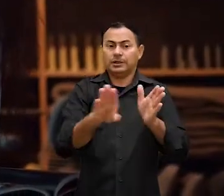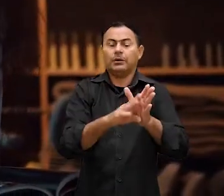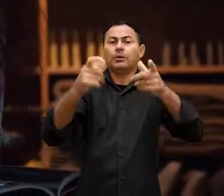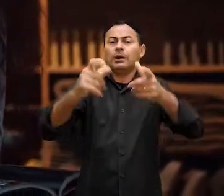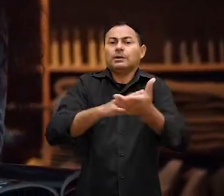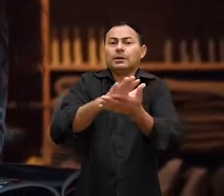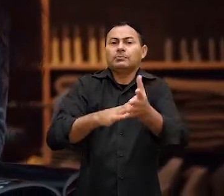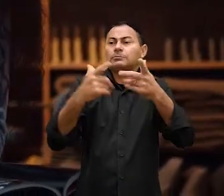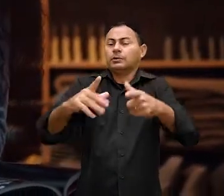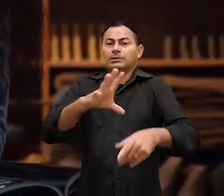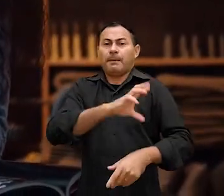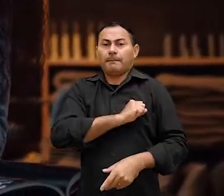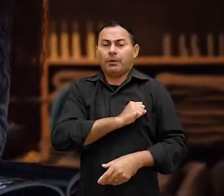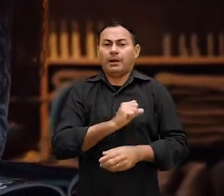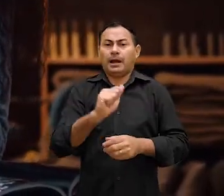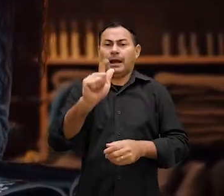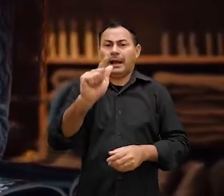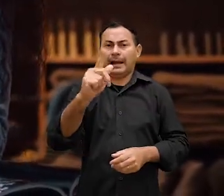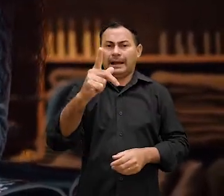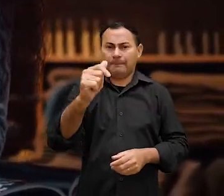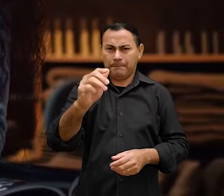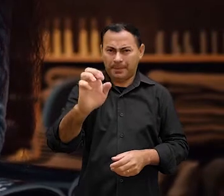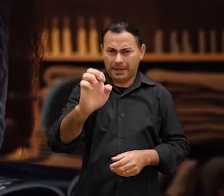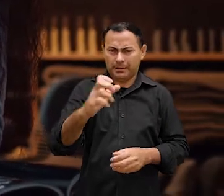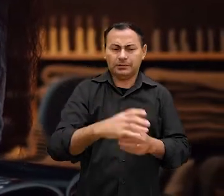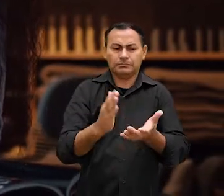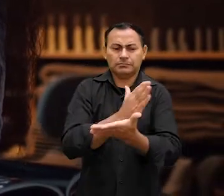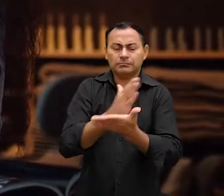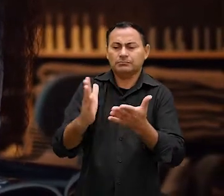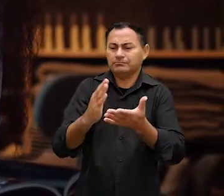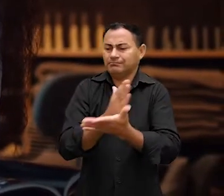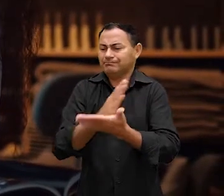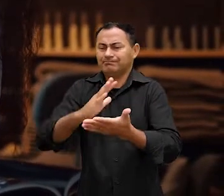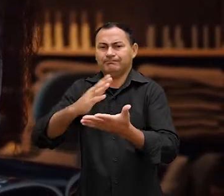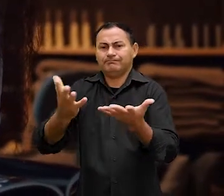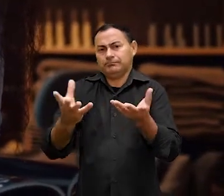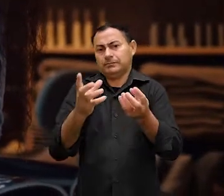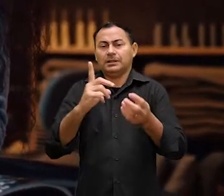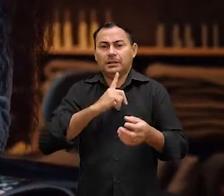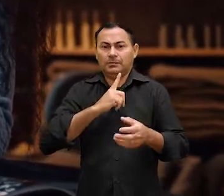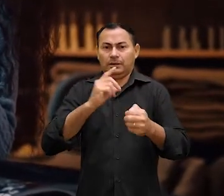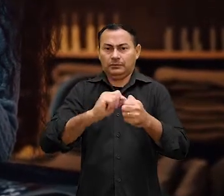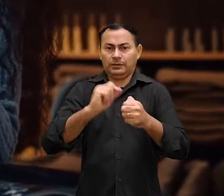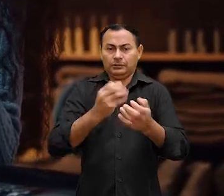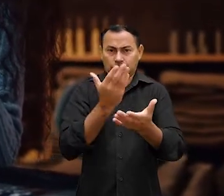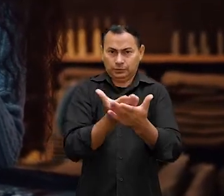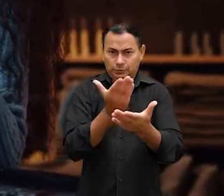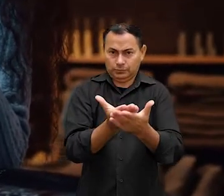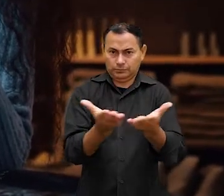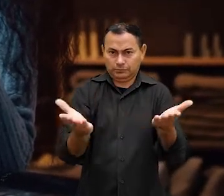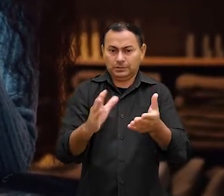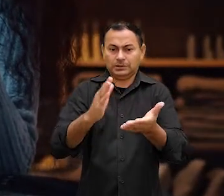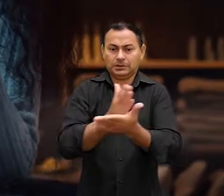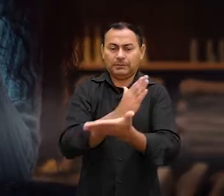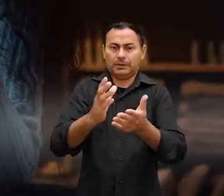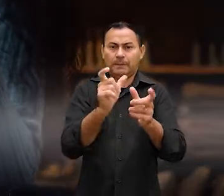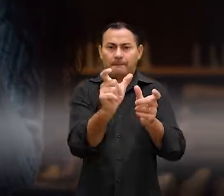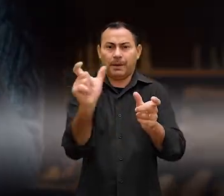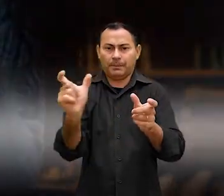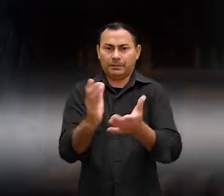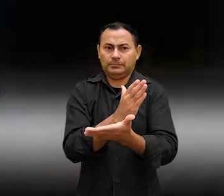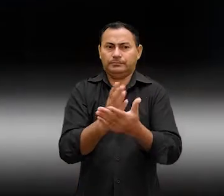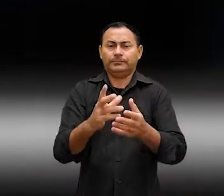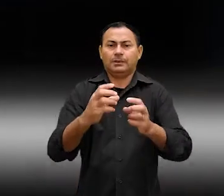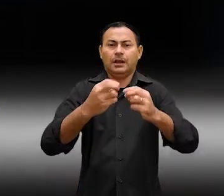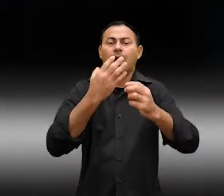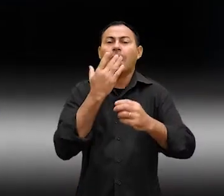lugar nenhum com esse amor ágape se ficar só dividindo em pedaços, como temos feito nesse estudo, separando por partes. Como